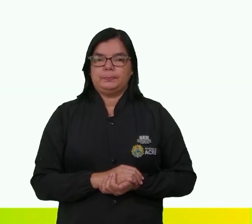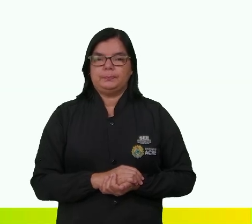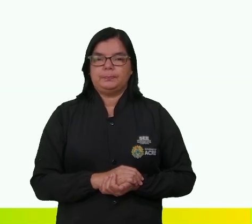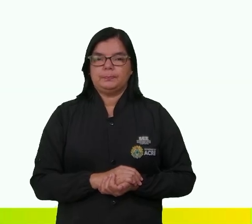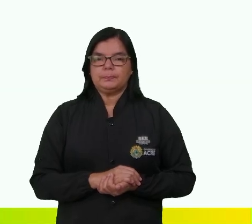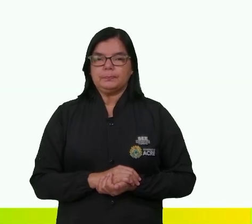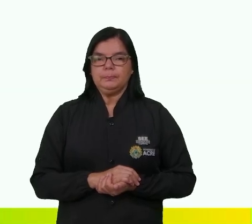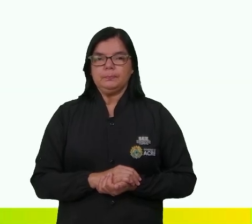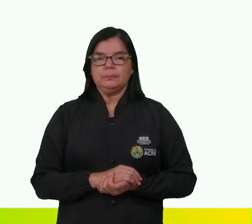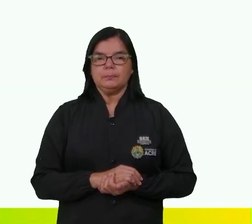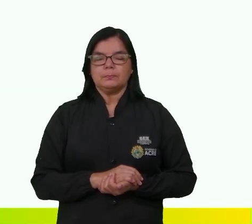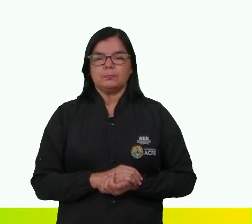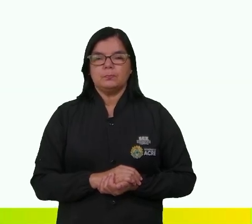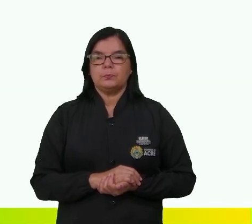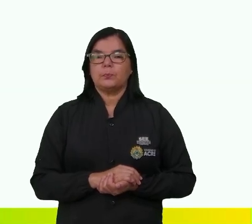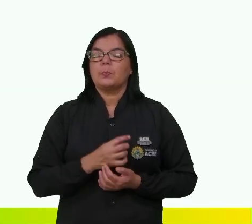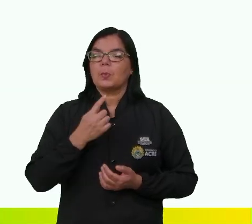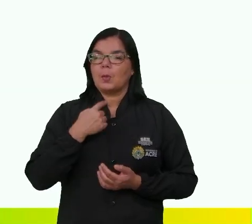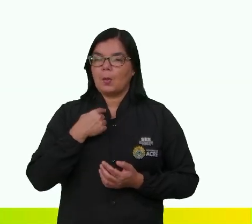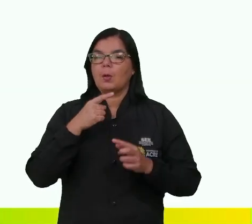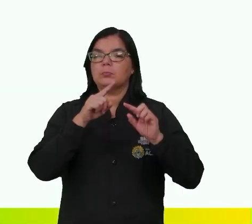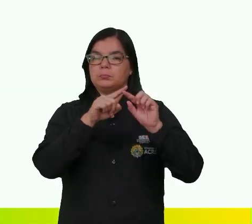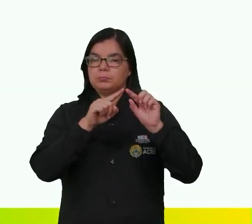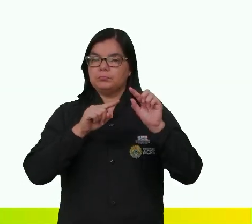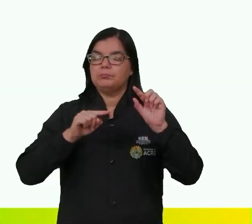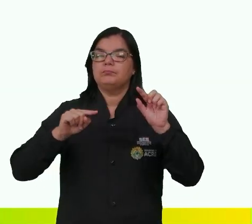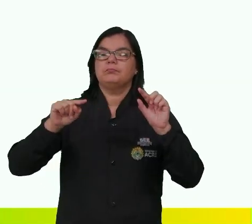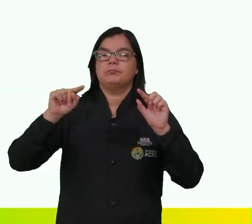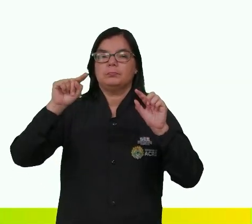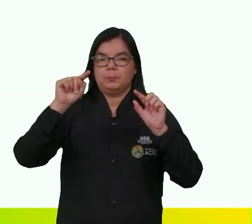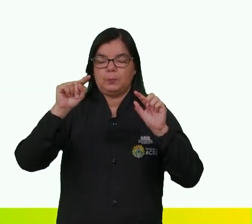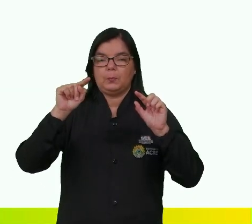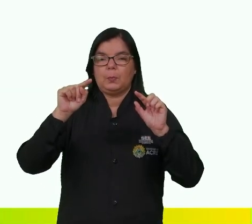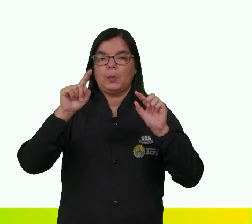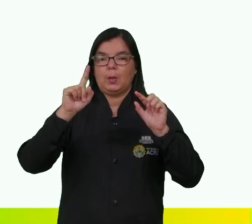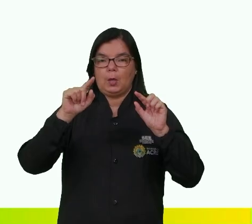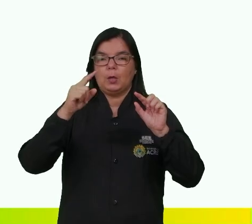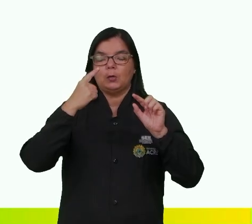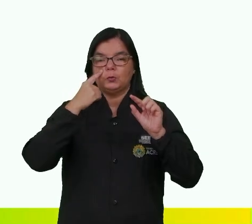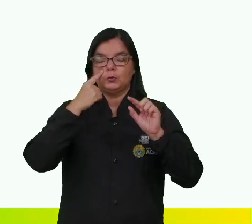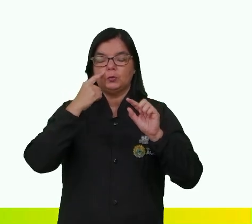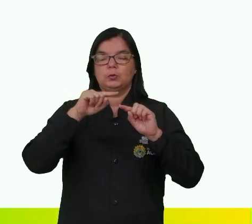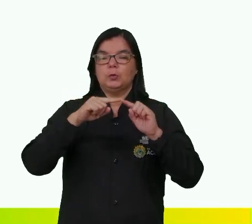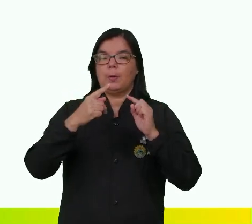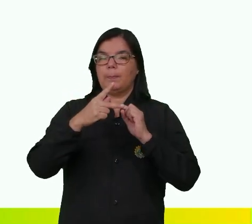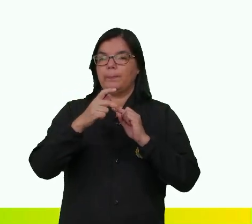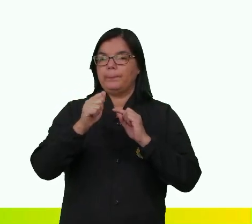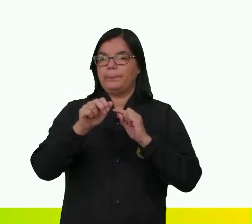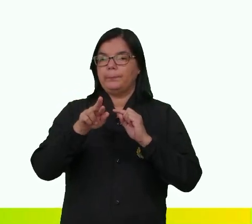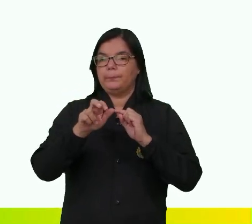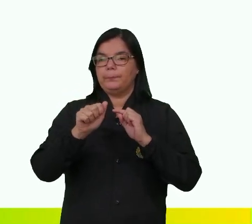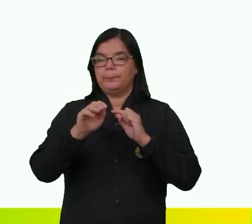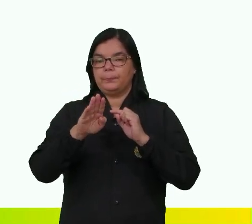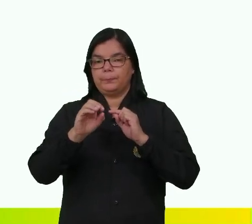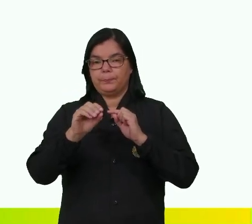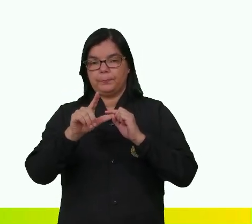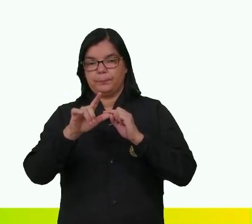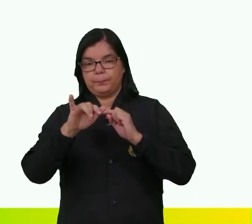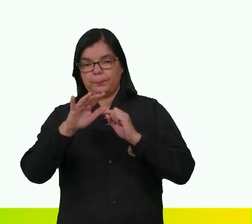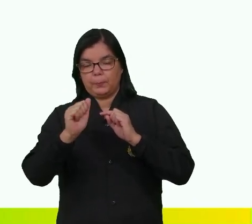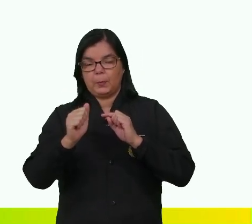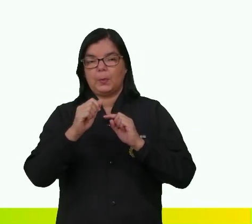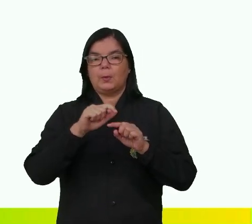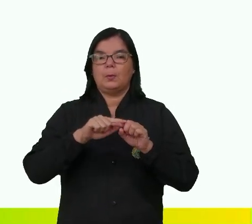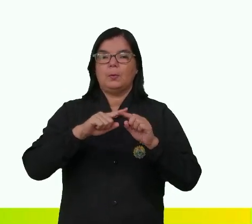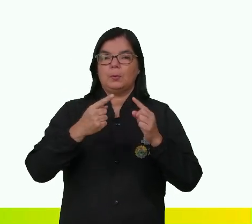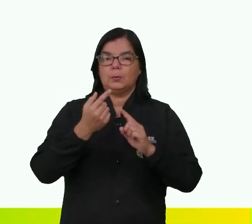Então, a parábola é a parabólica é uma receptora de sinal. Se você não lembra, os